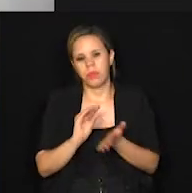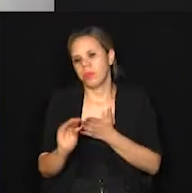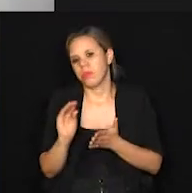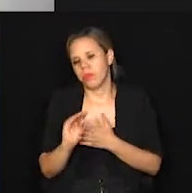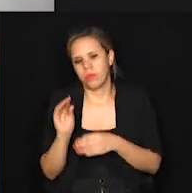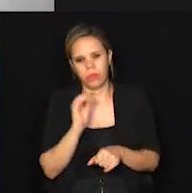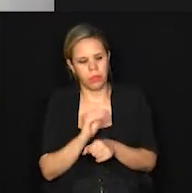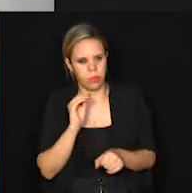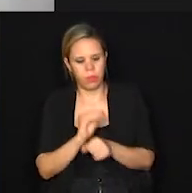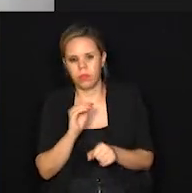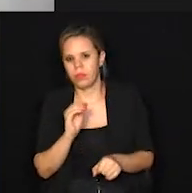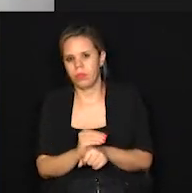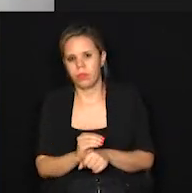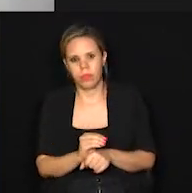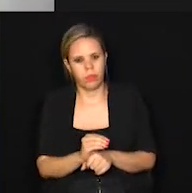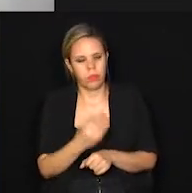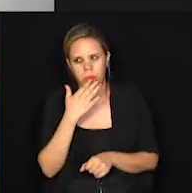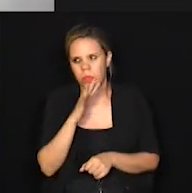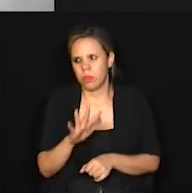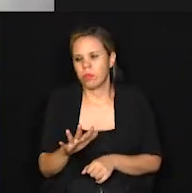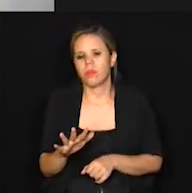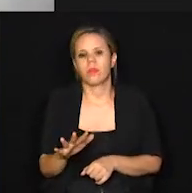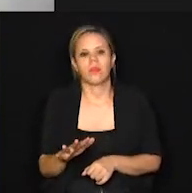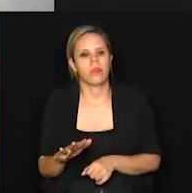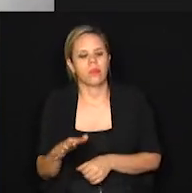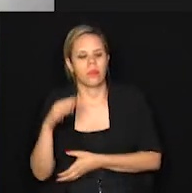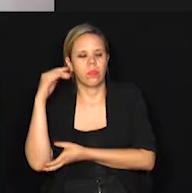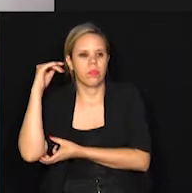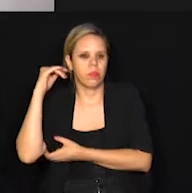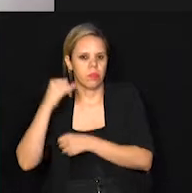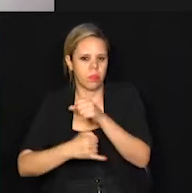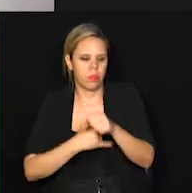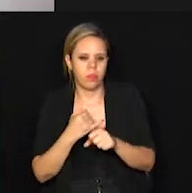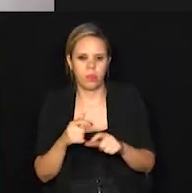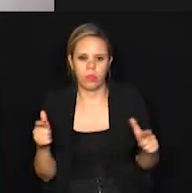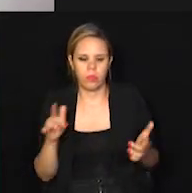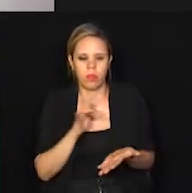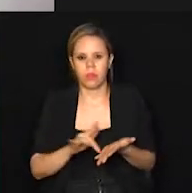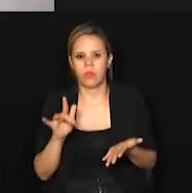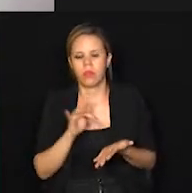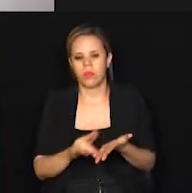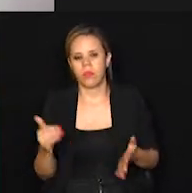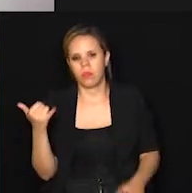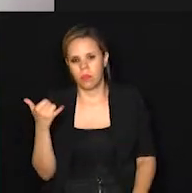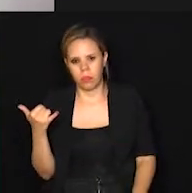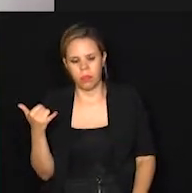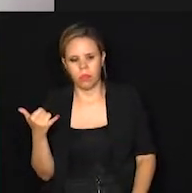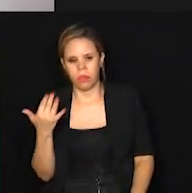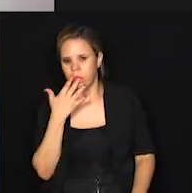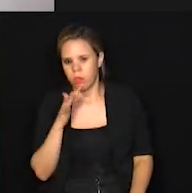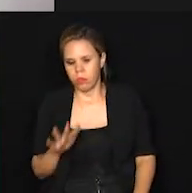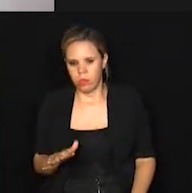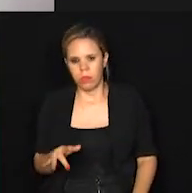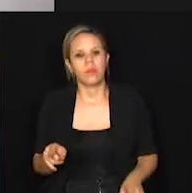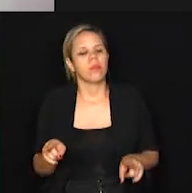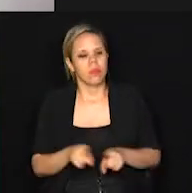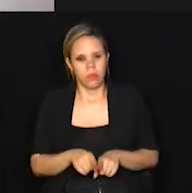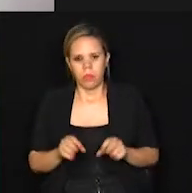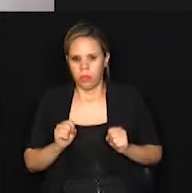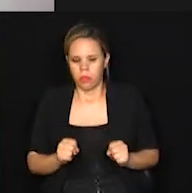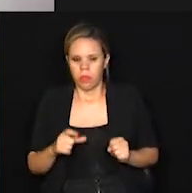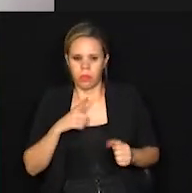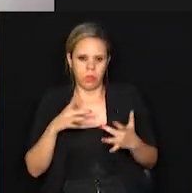em recursos para essas crianças, em banda larga, em tablet, em celular, para que essas crianças também pudessem ter